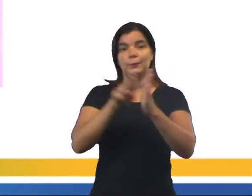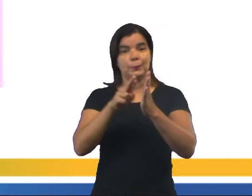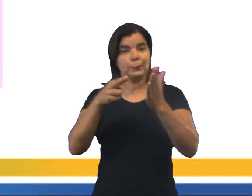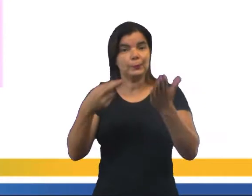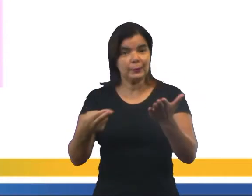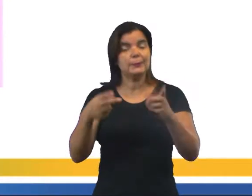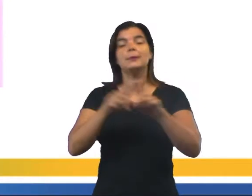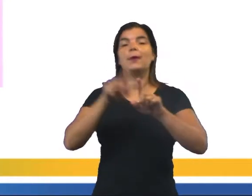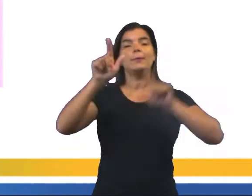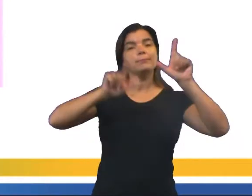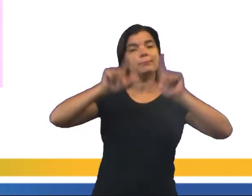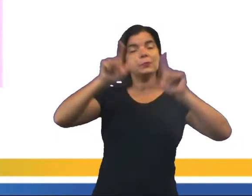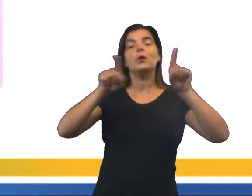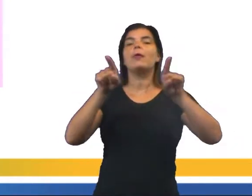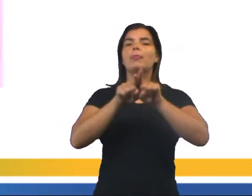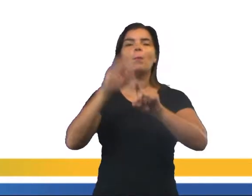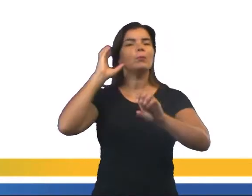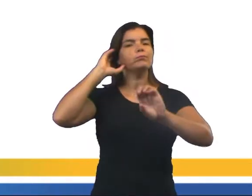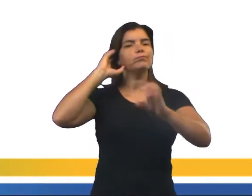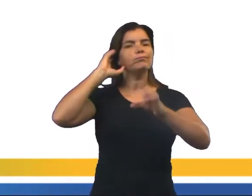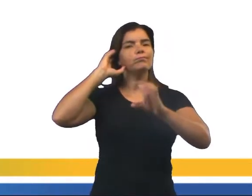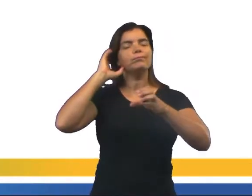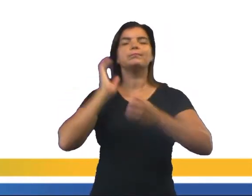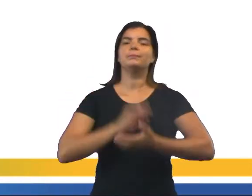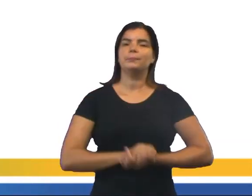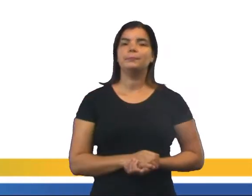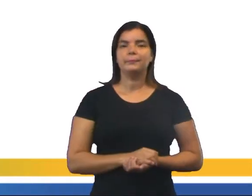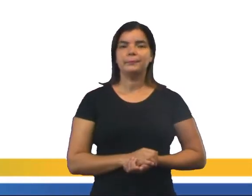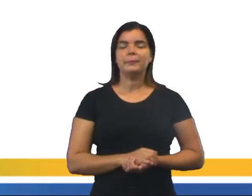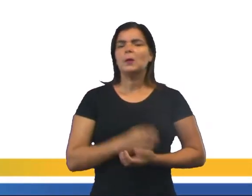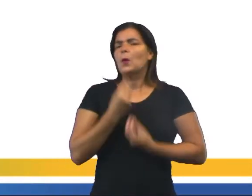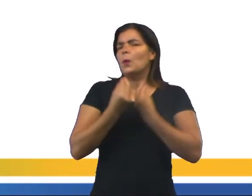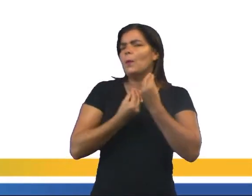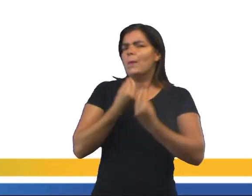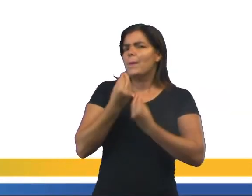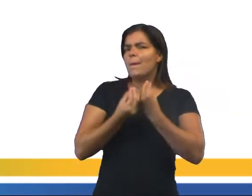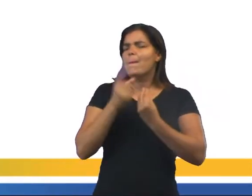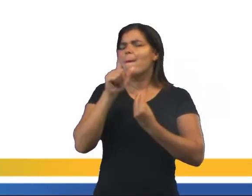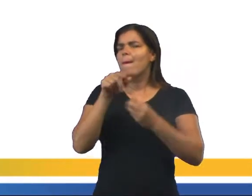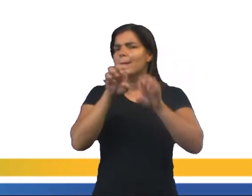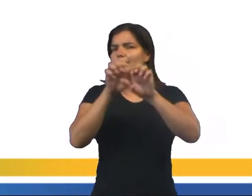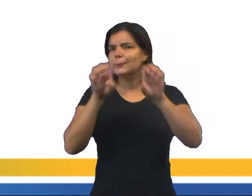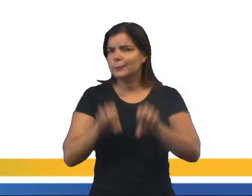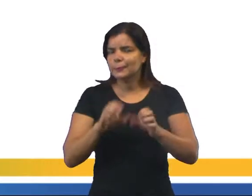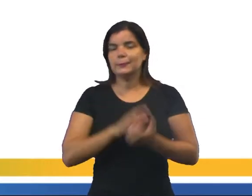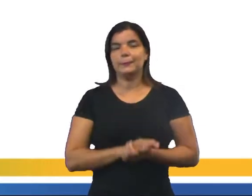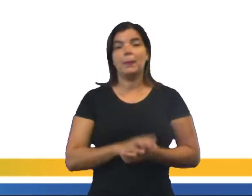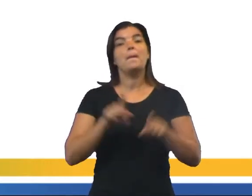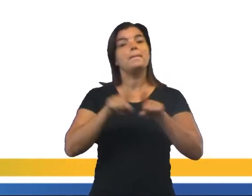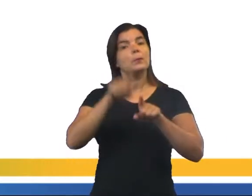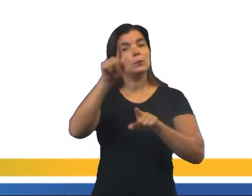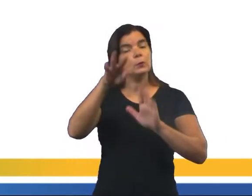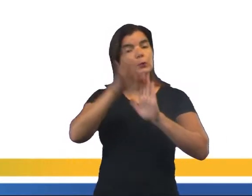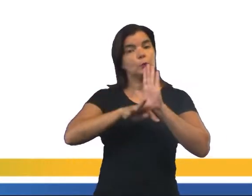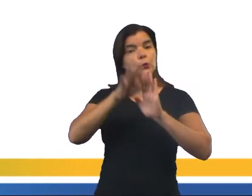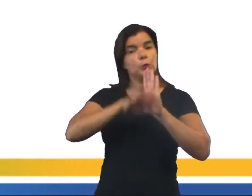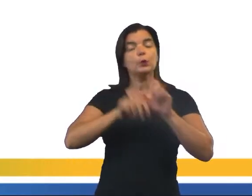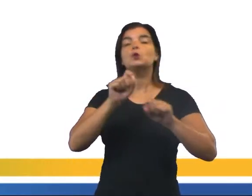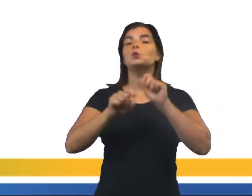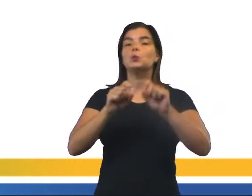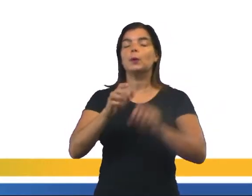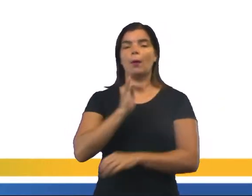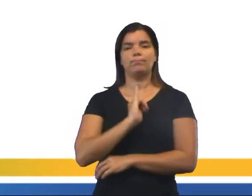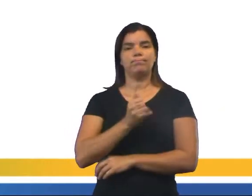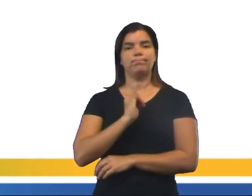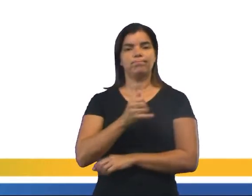revistas, TVs e rádios. Como é que é a estrutura? Por ser um texto argumentativo,